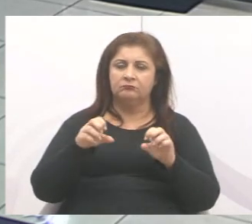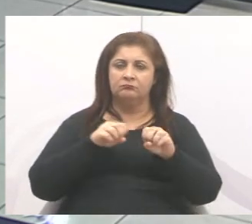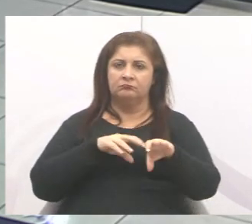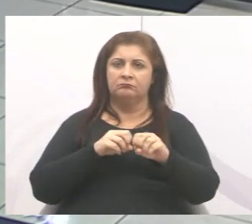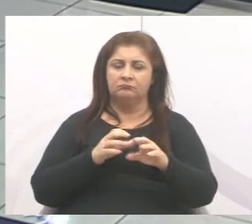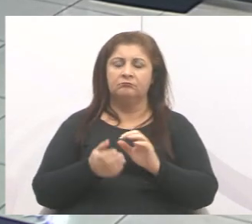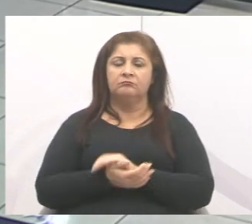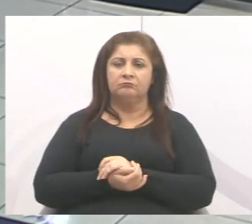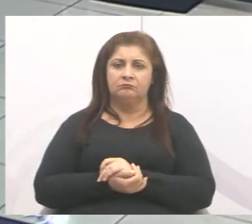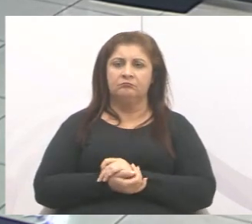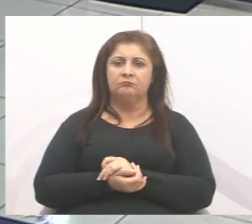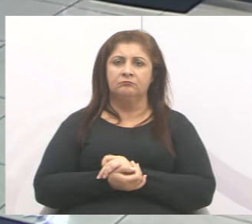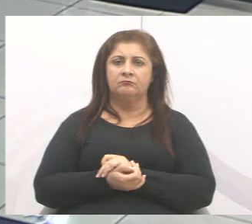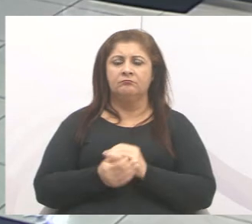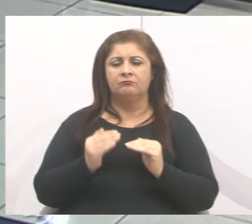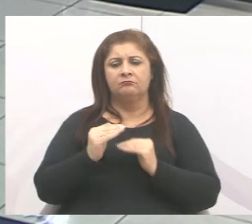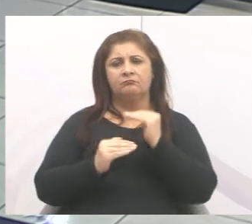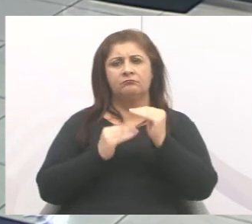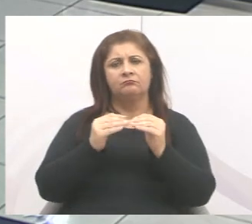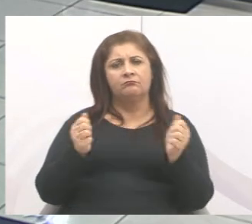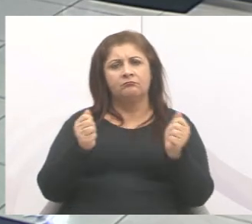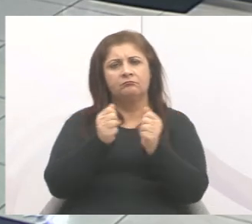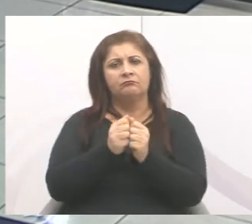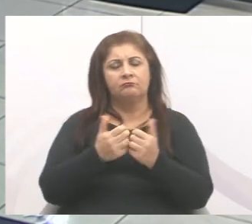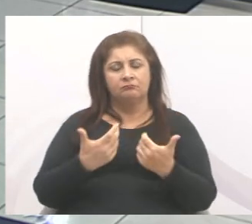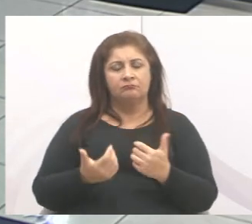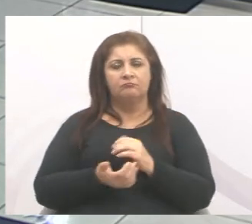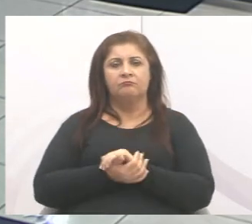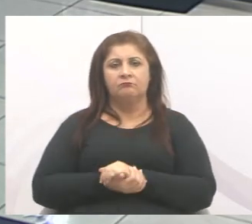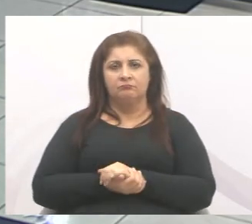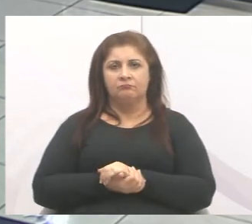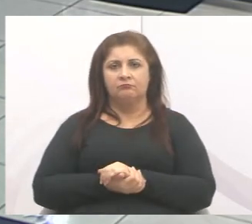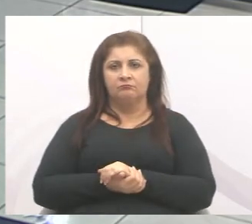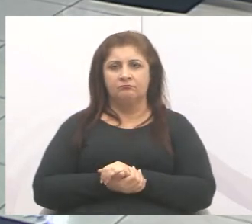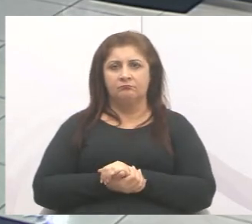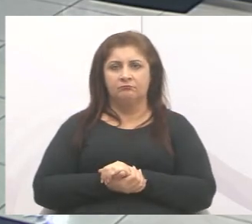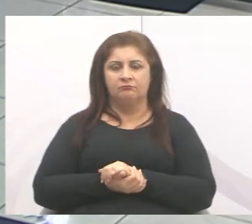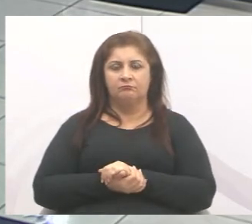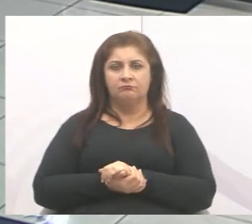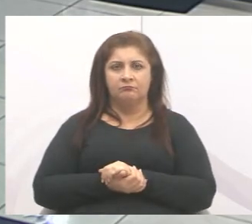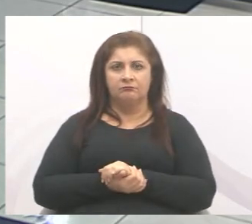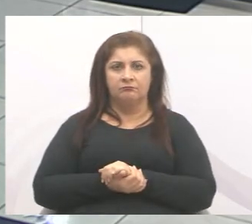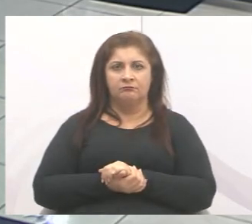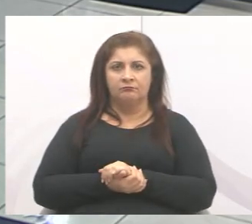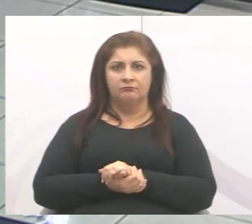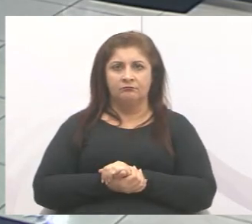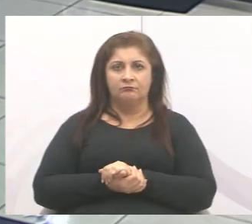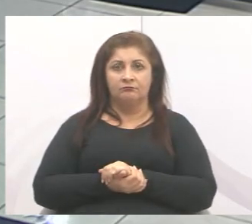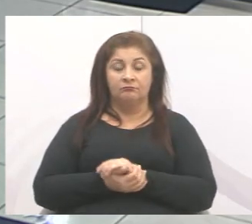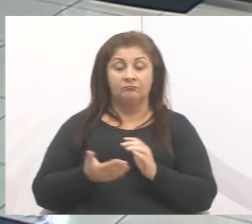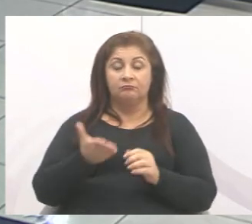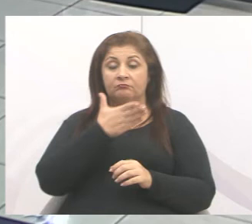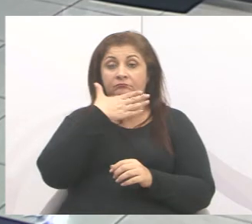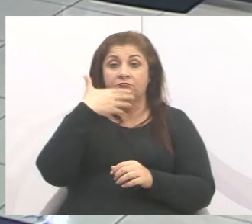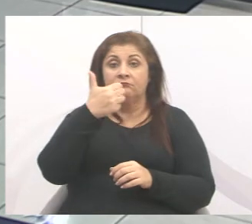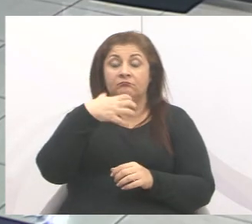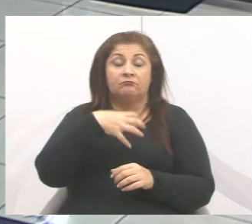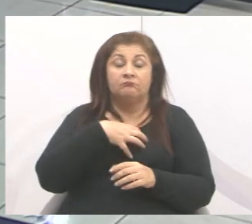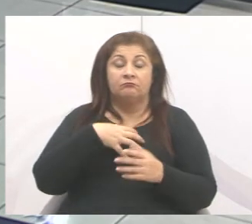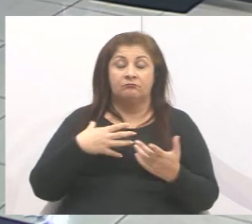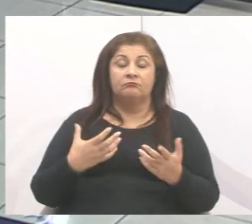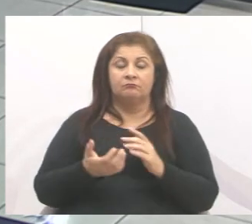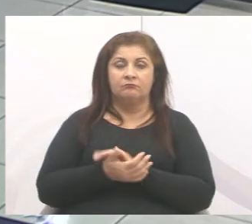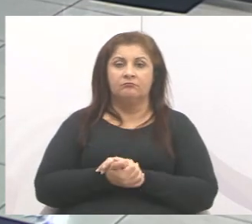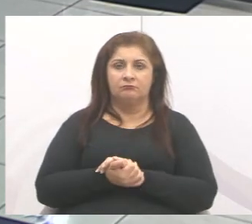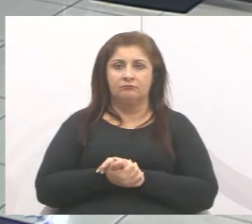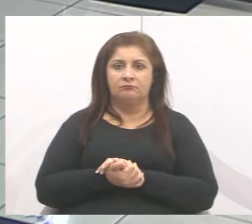Prefeitura, para que se possa construir isso de forma conjunta e da forma mais eficaz e eficiente possível,